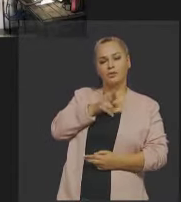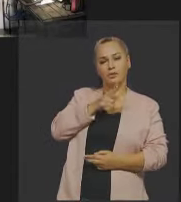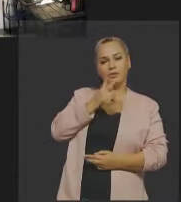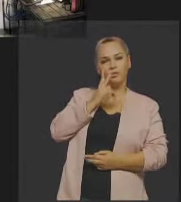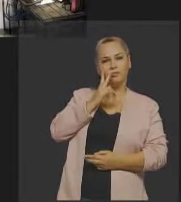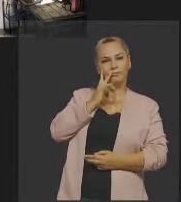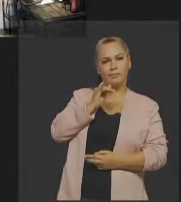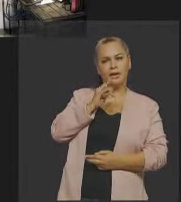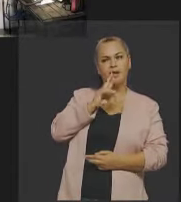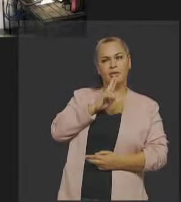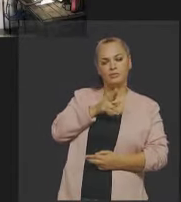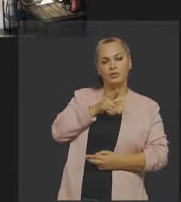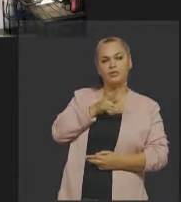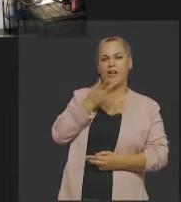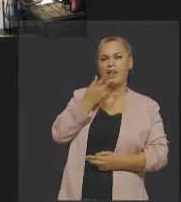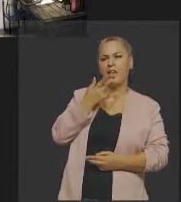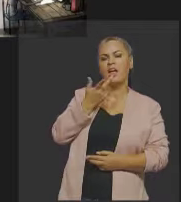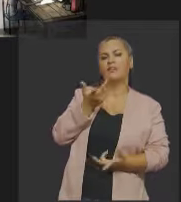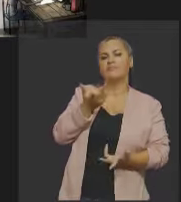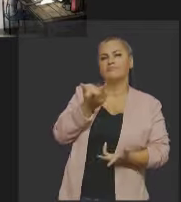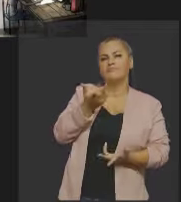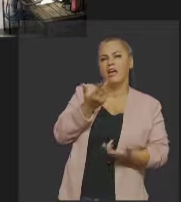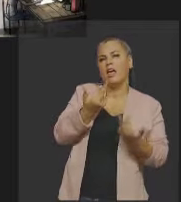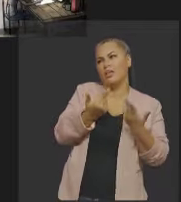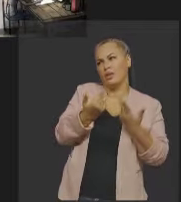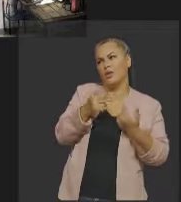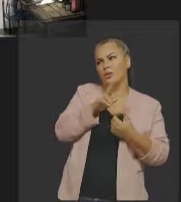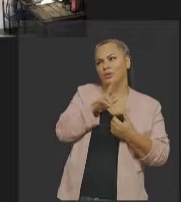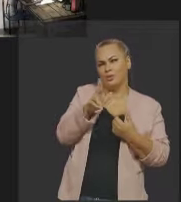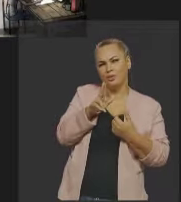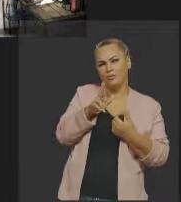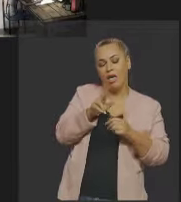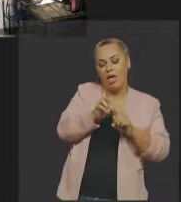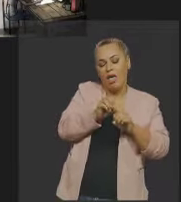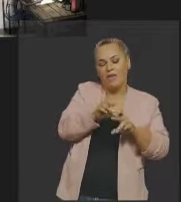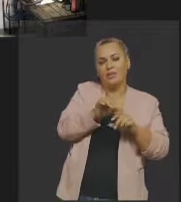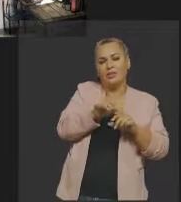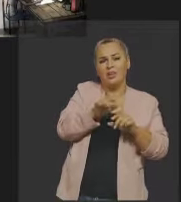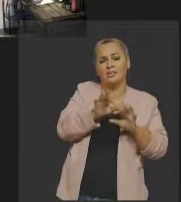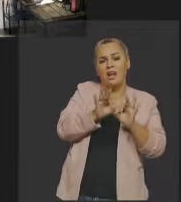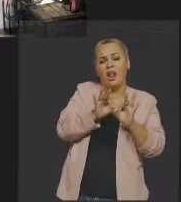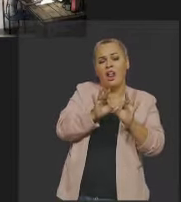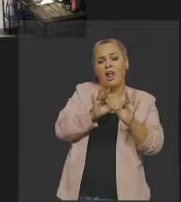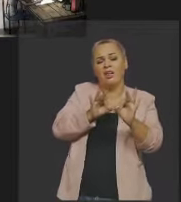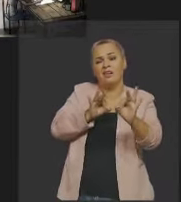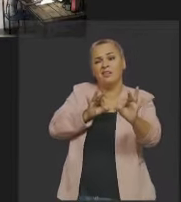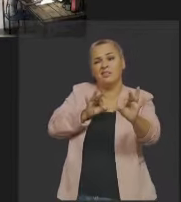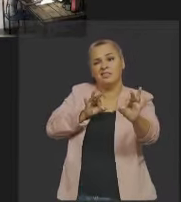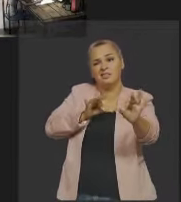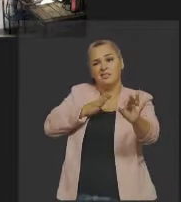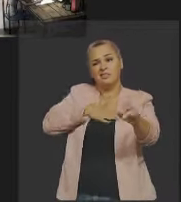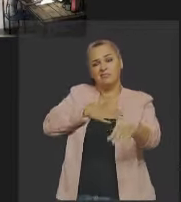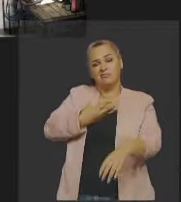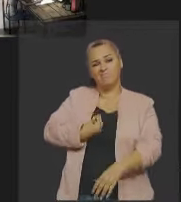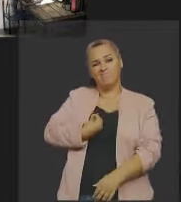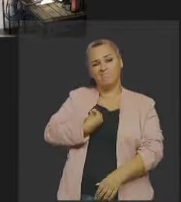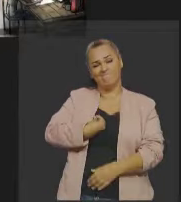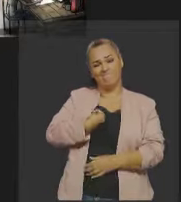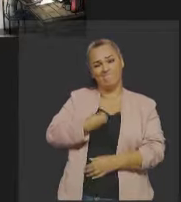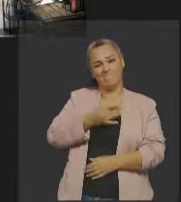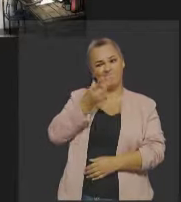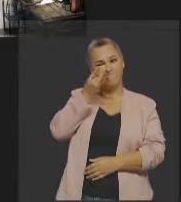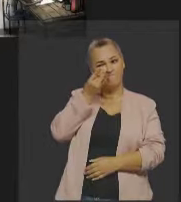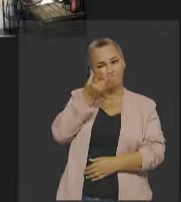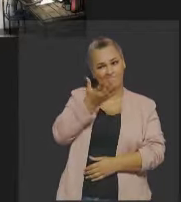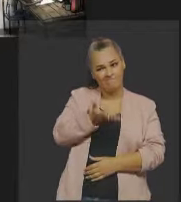menina, é como está no nome, é uma educação bem distante da nossa realidade, ok? E aí